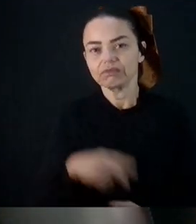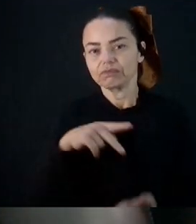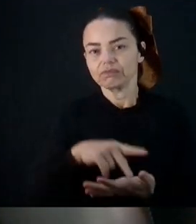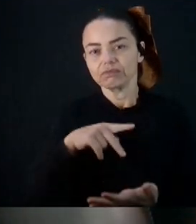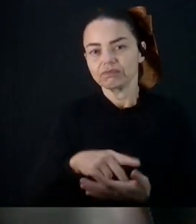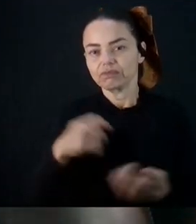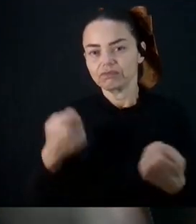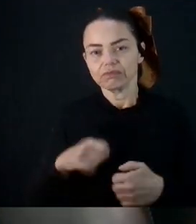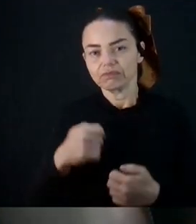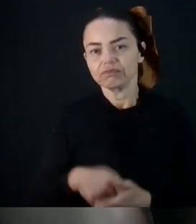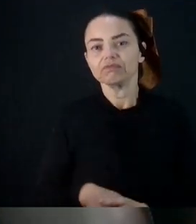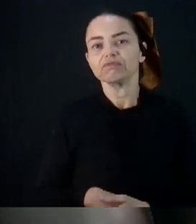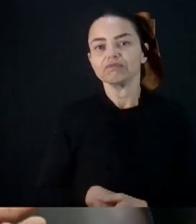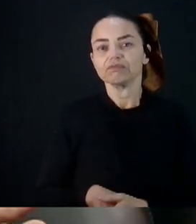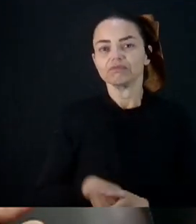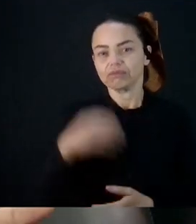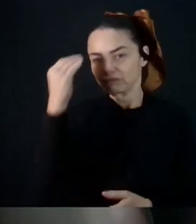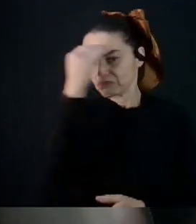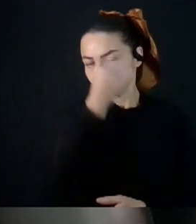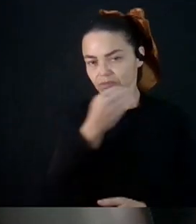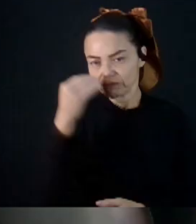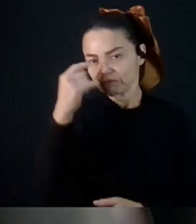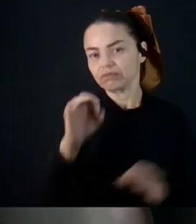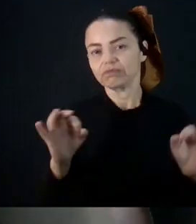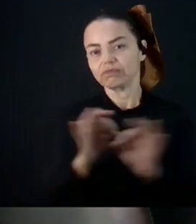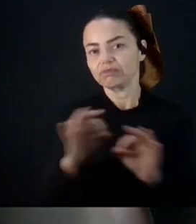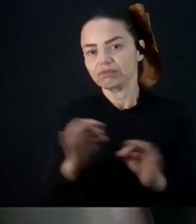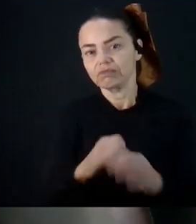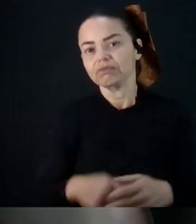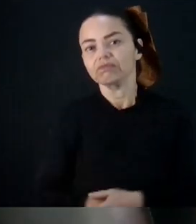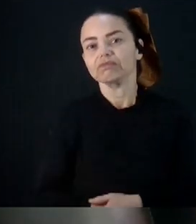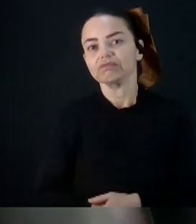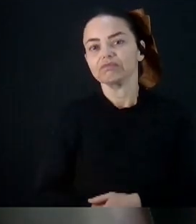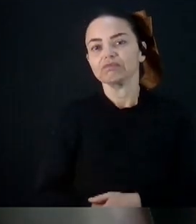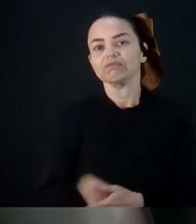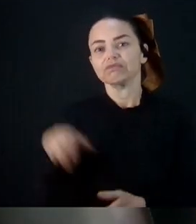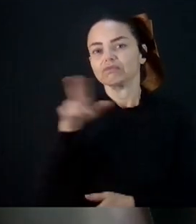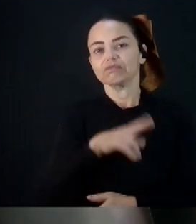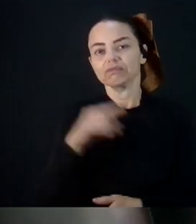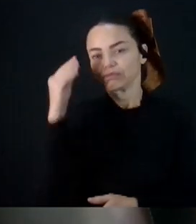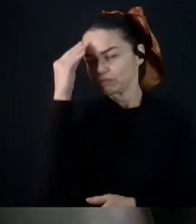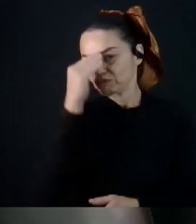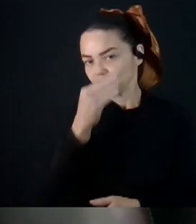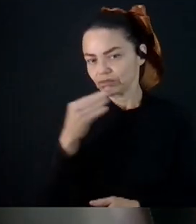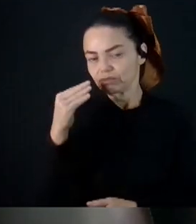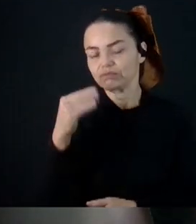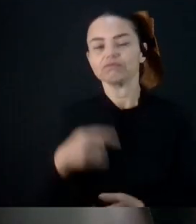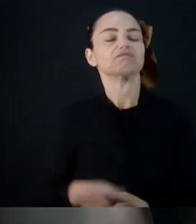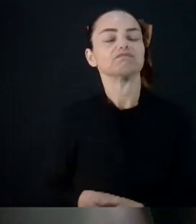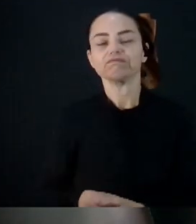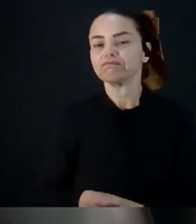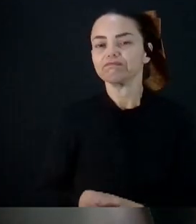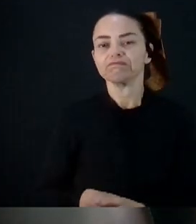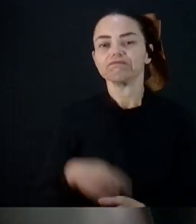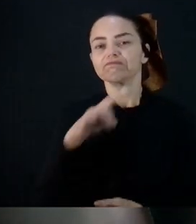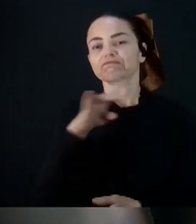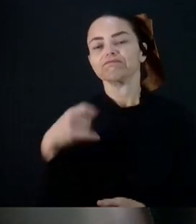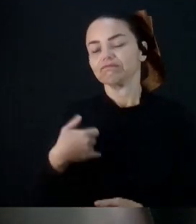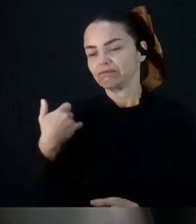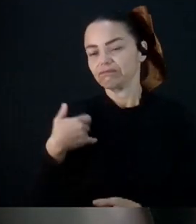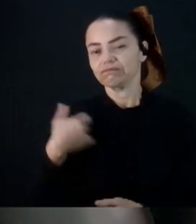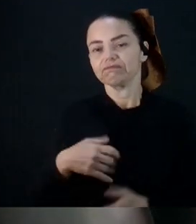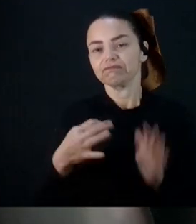necessidade ainda não, nem nunca terá, de ficar usando cosméticos, maquiagem. Cada idade vai ter a sua